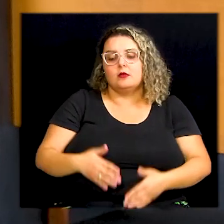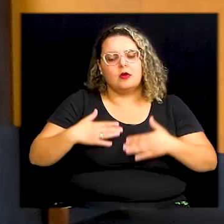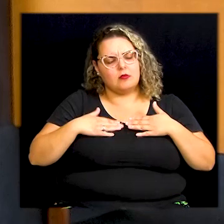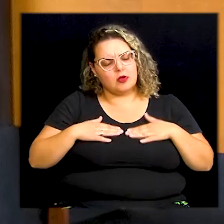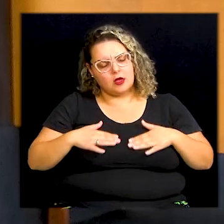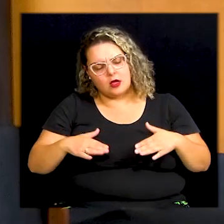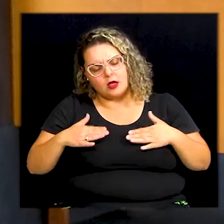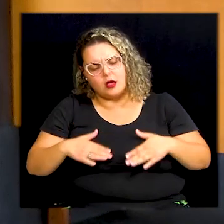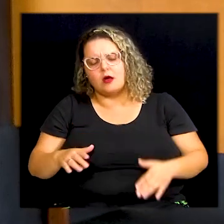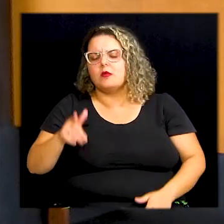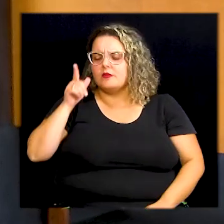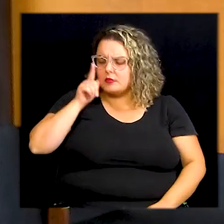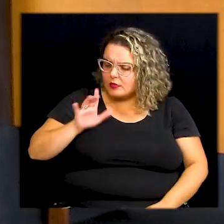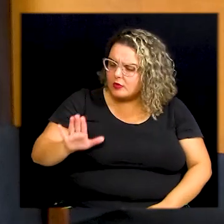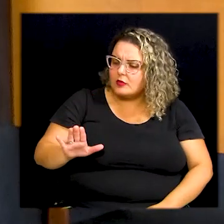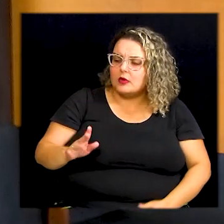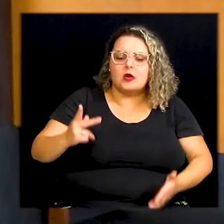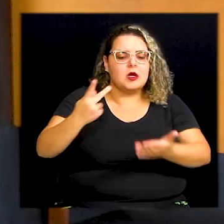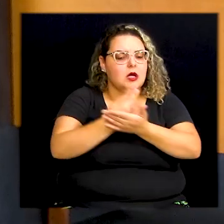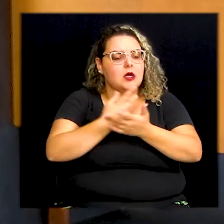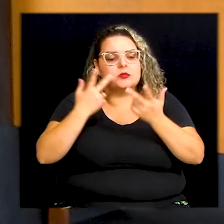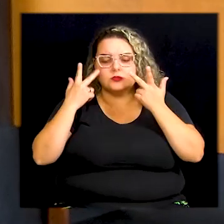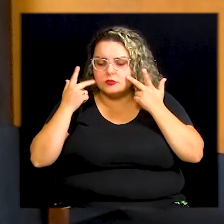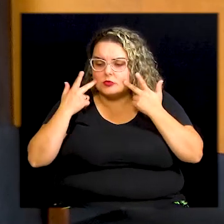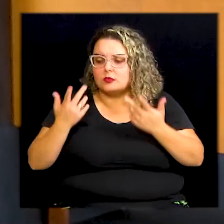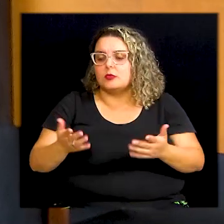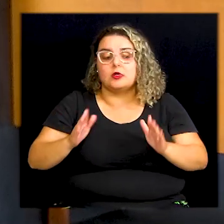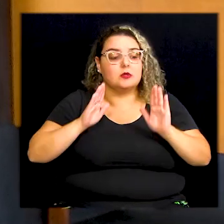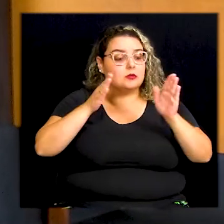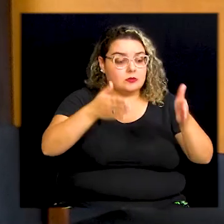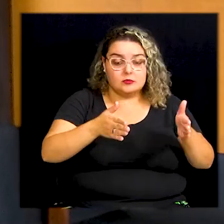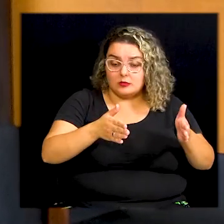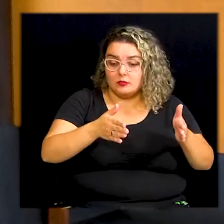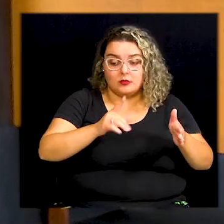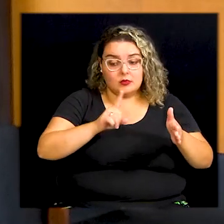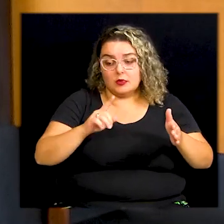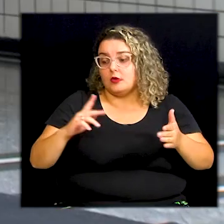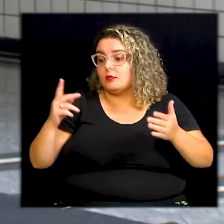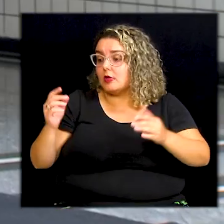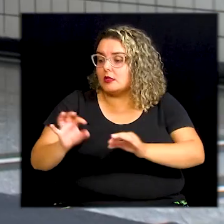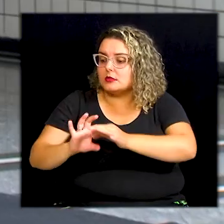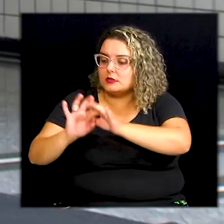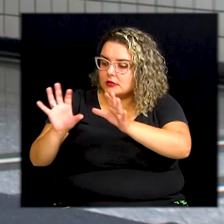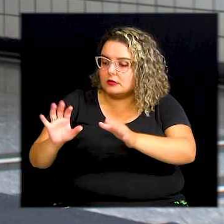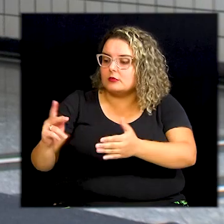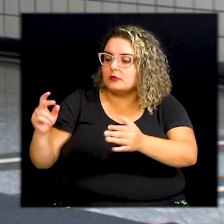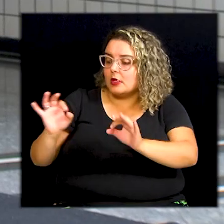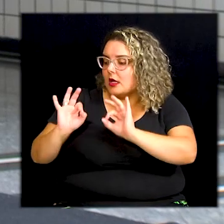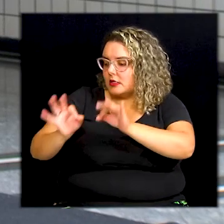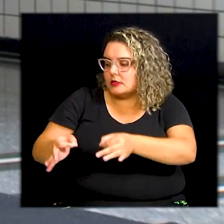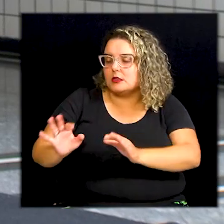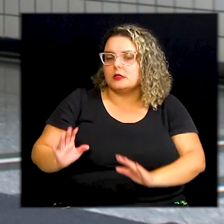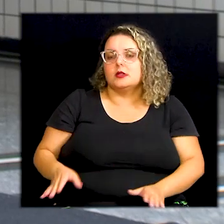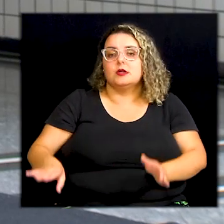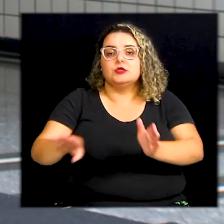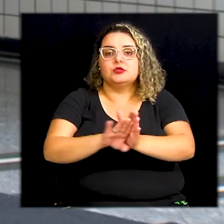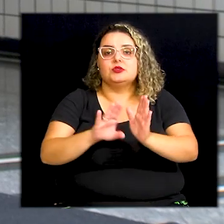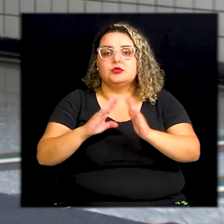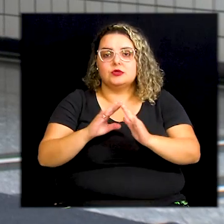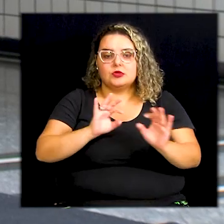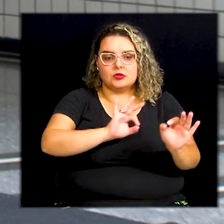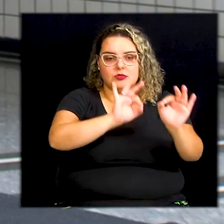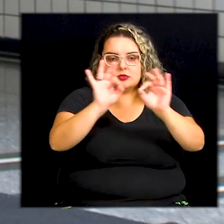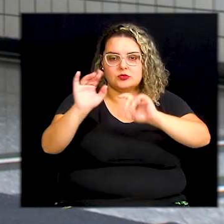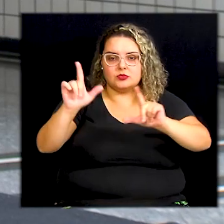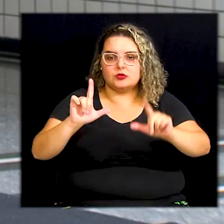gente ficar tranquilo, que a gente vai errar, é normal, e não se apegar naquilo, mas eles deixam a gente tranquilo também. Chega em casa, gosta de